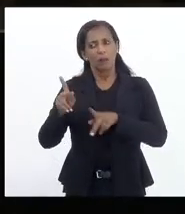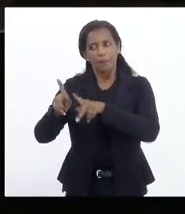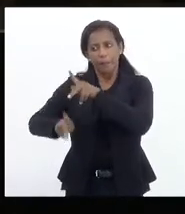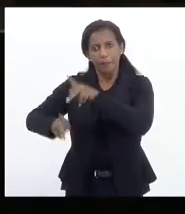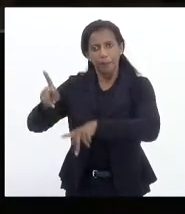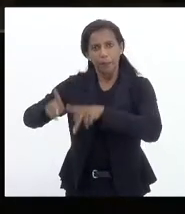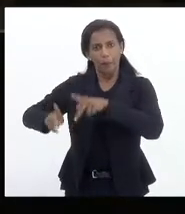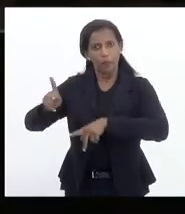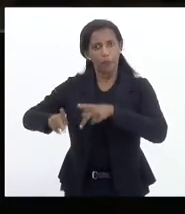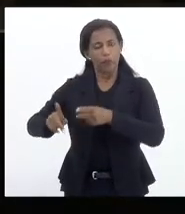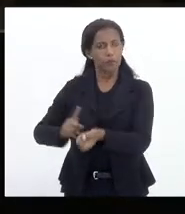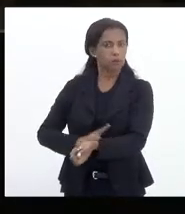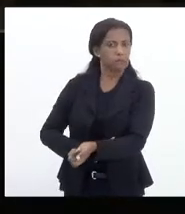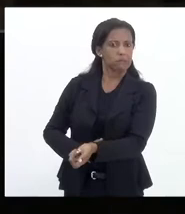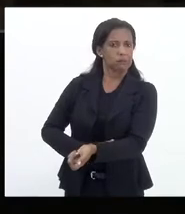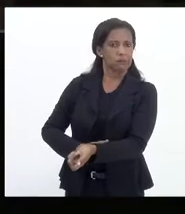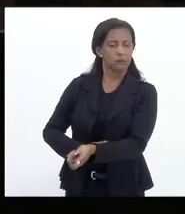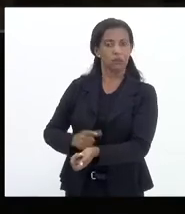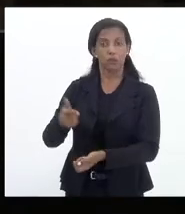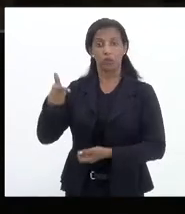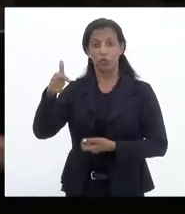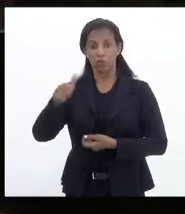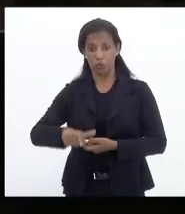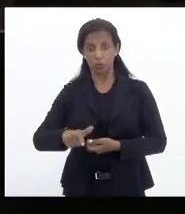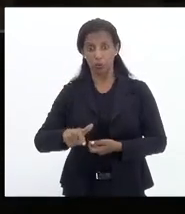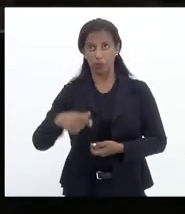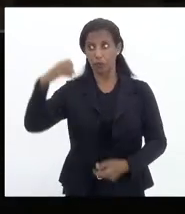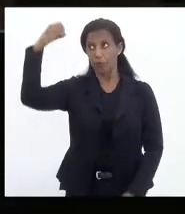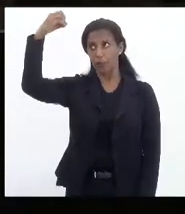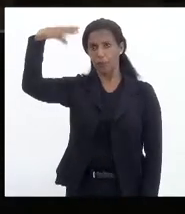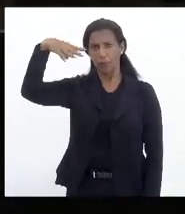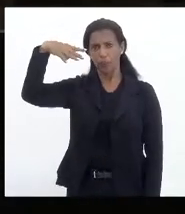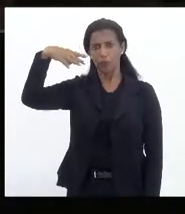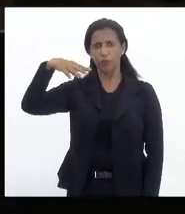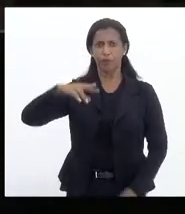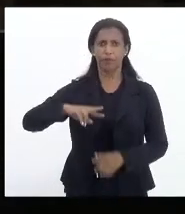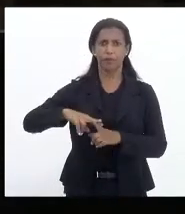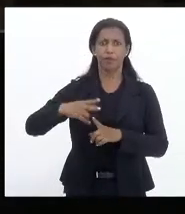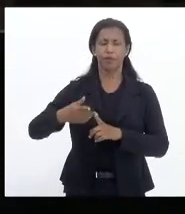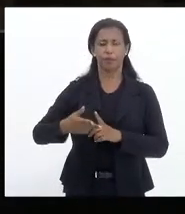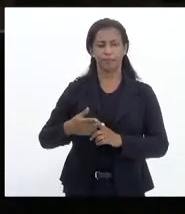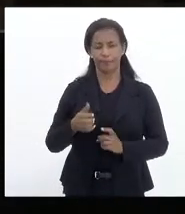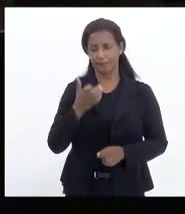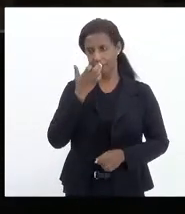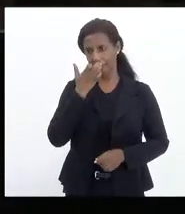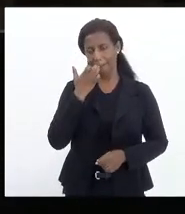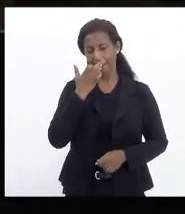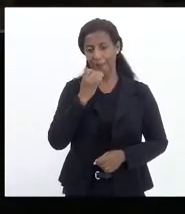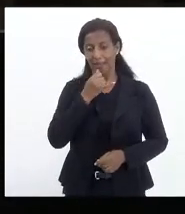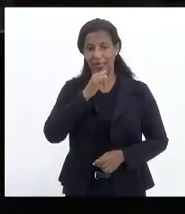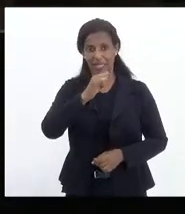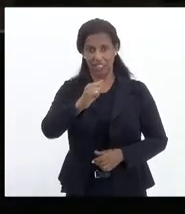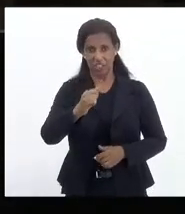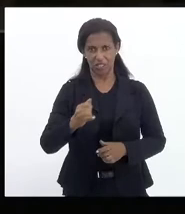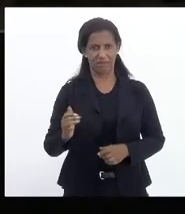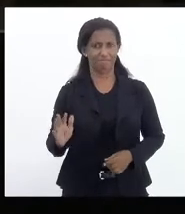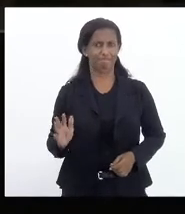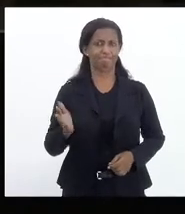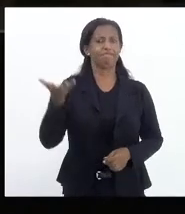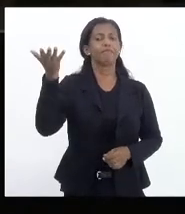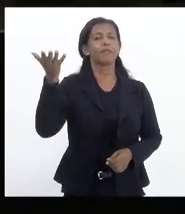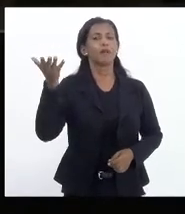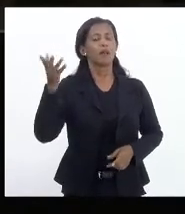de saber deputados Paulo que mais uma vez de aumentar a conta de luz vai aumentar energia elétrica e a